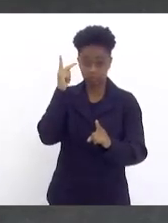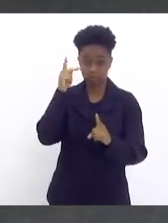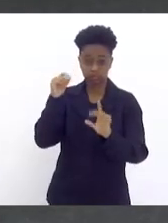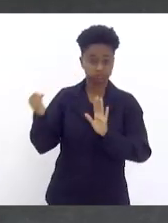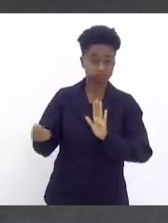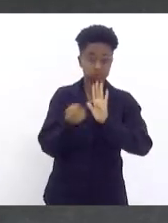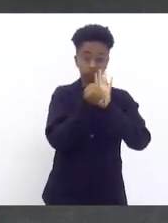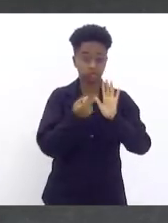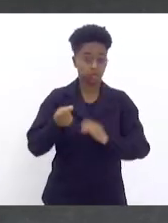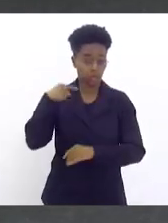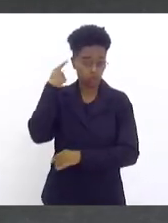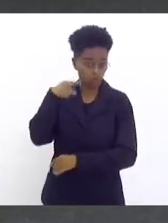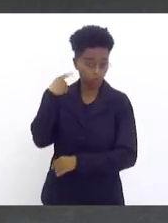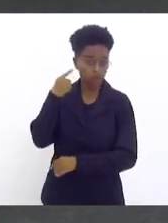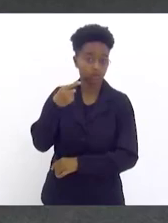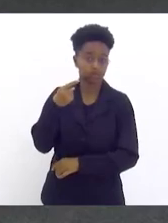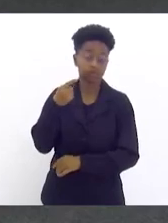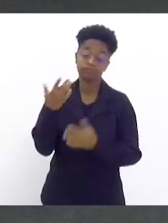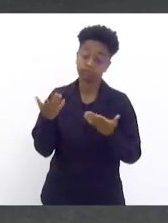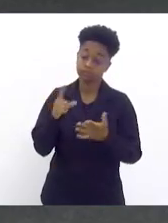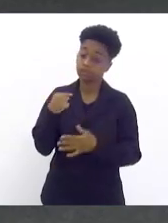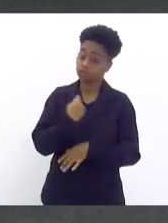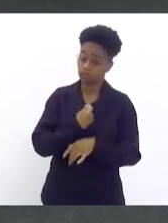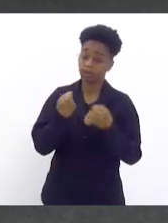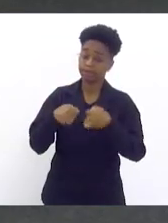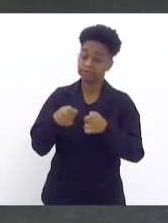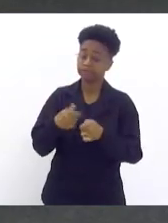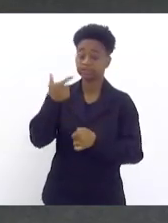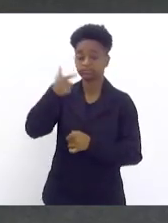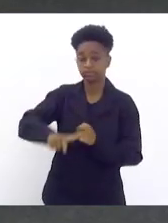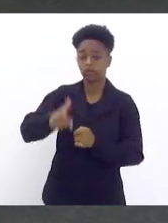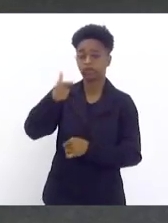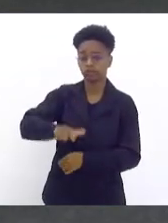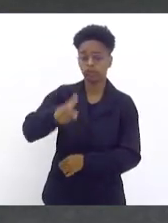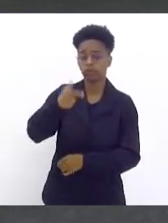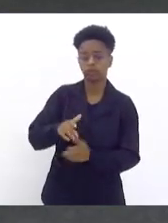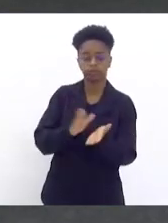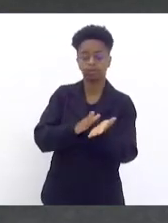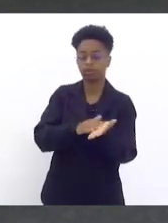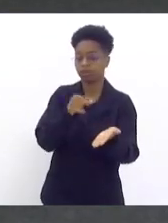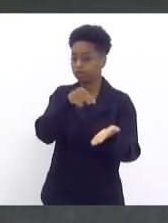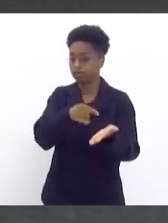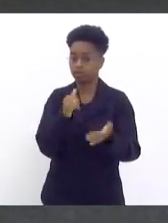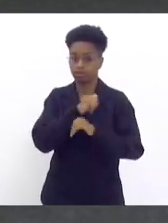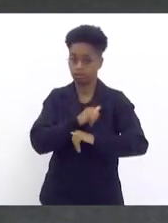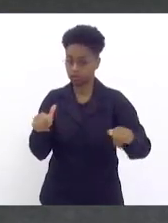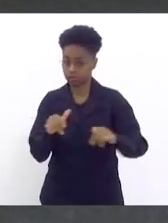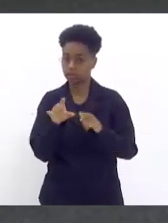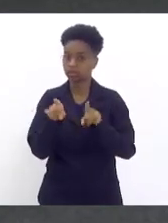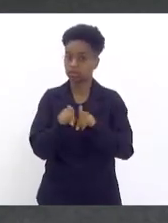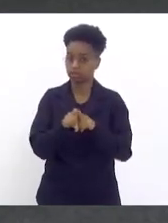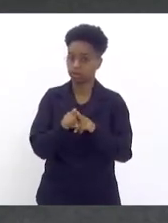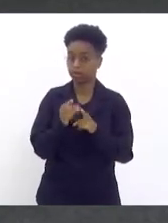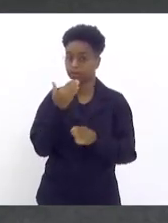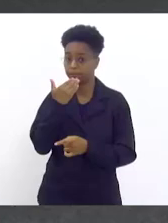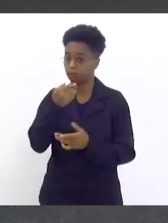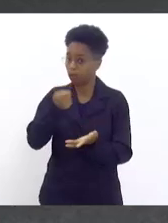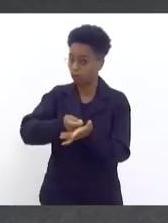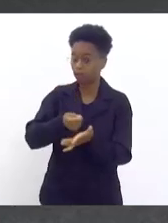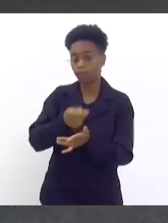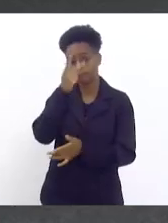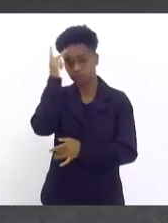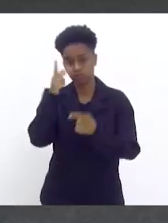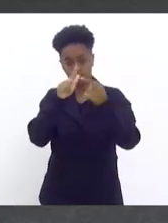como loucas e a gente tem que o tempo inteiro cobrar e né exigir que as pessoas se